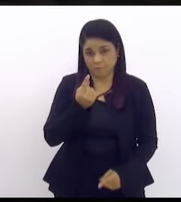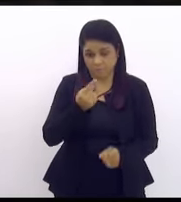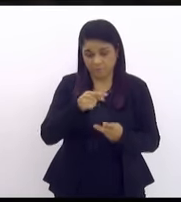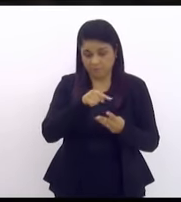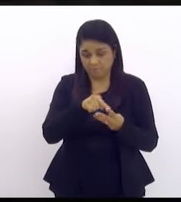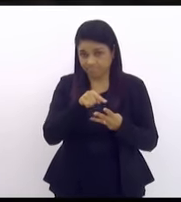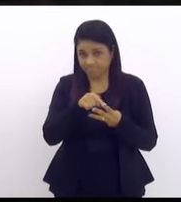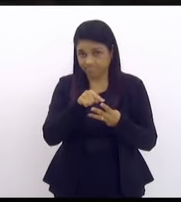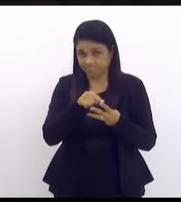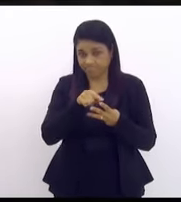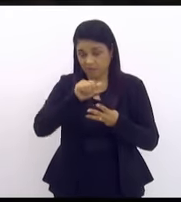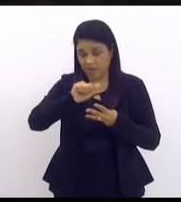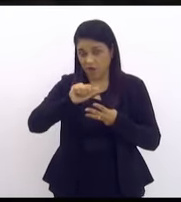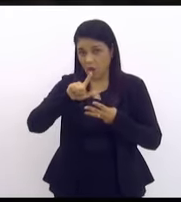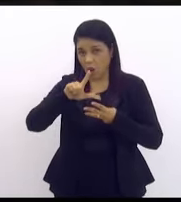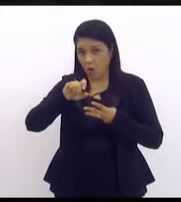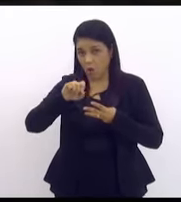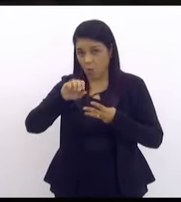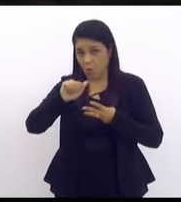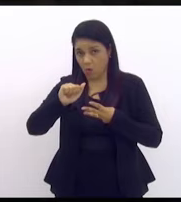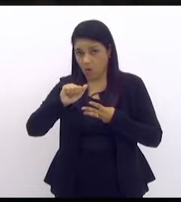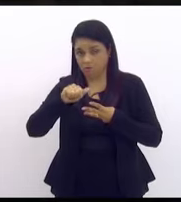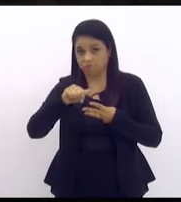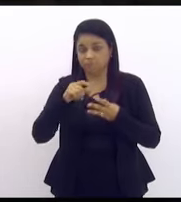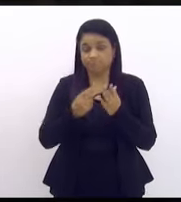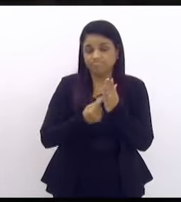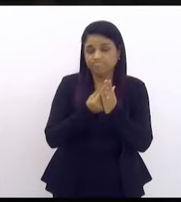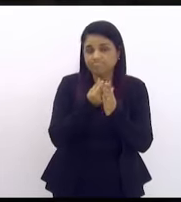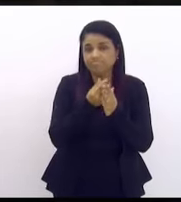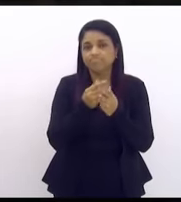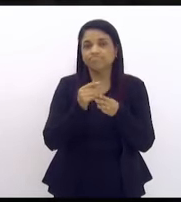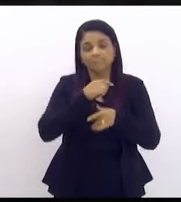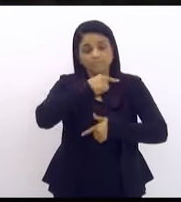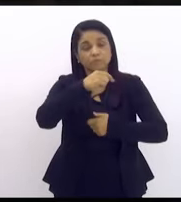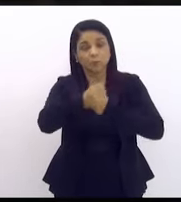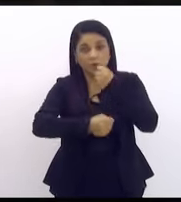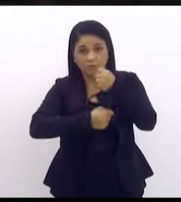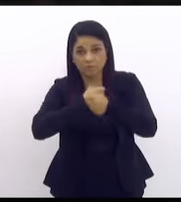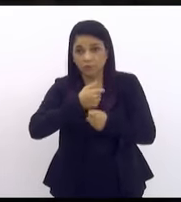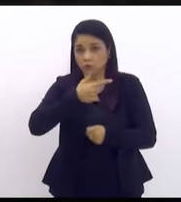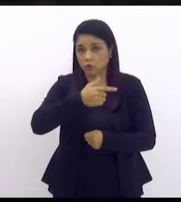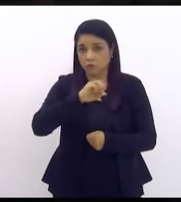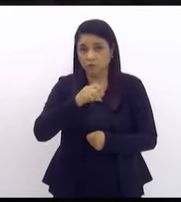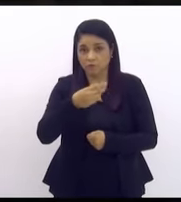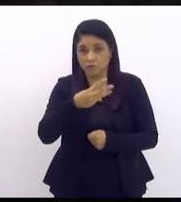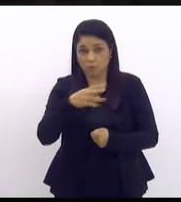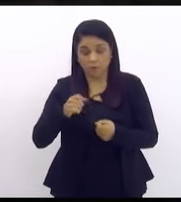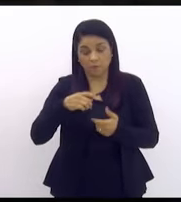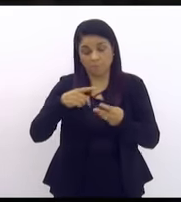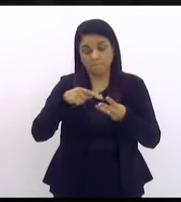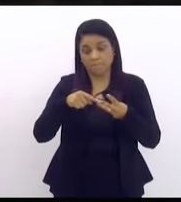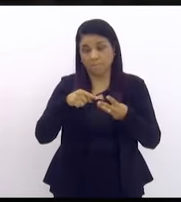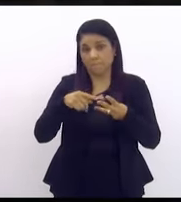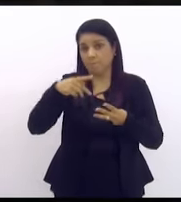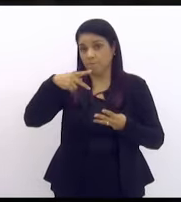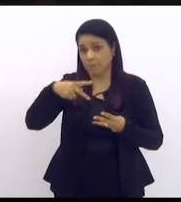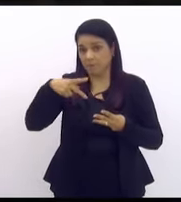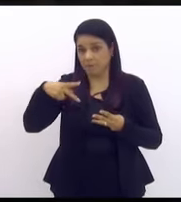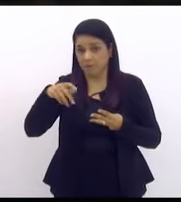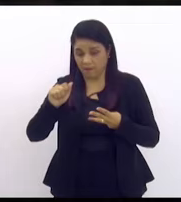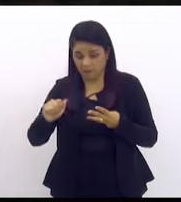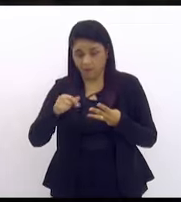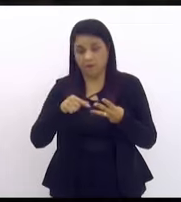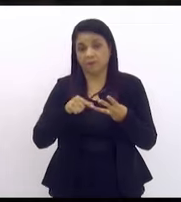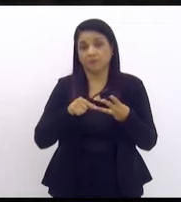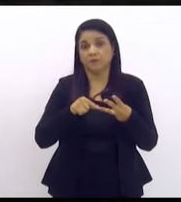que é a expressão monetária do planejamento para 2024, o PPA, que é a segunda mensagem, que são os programas de produto